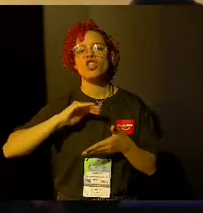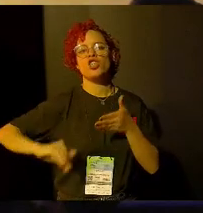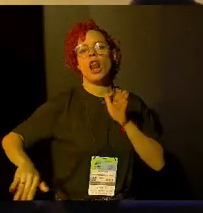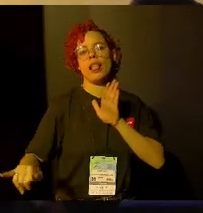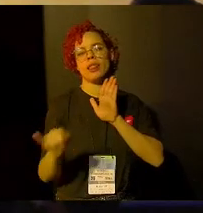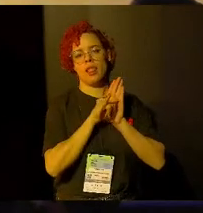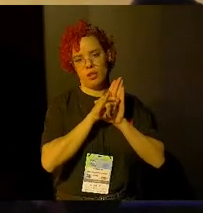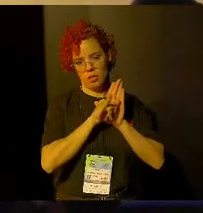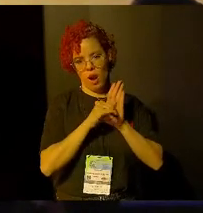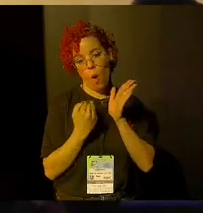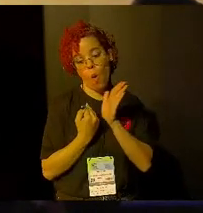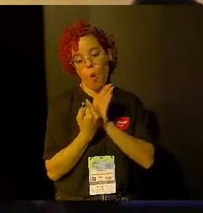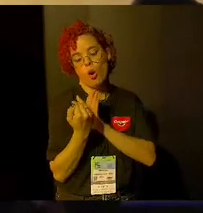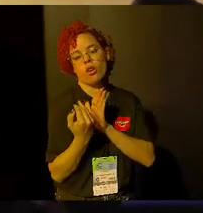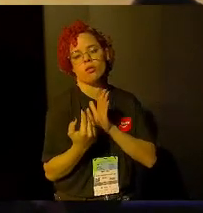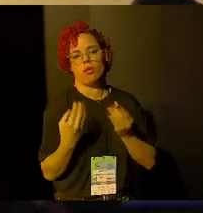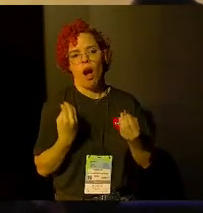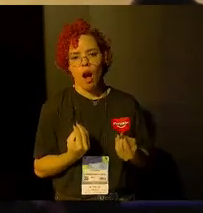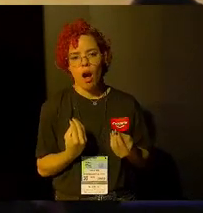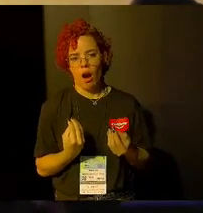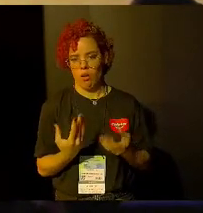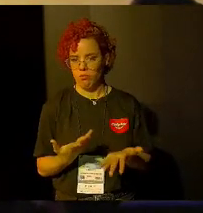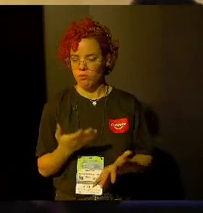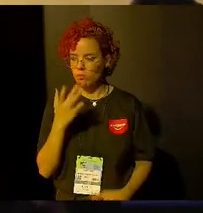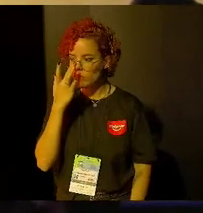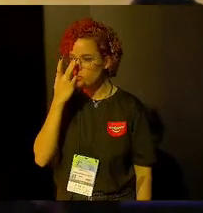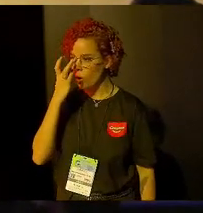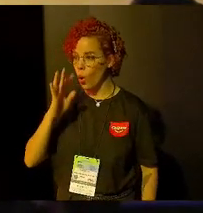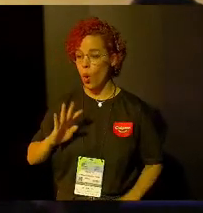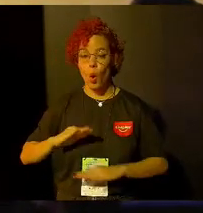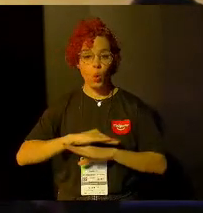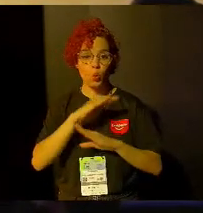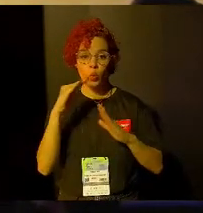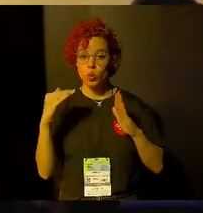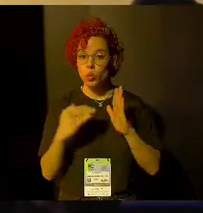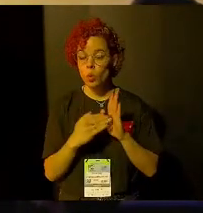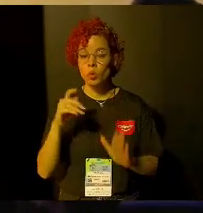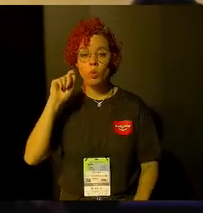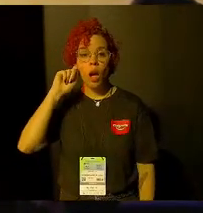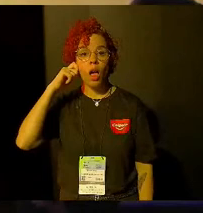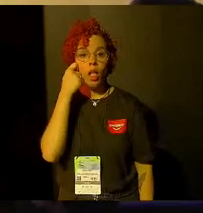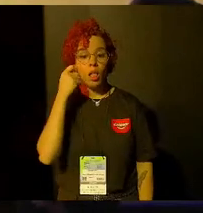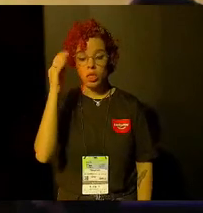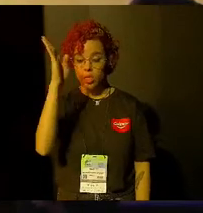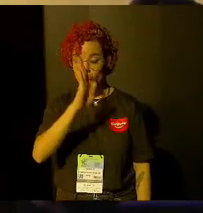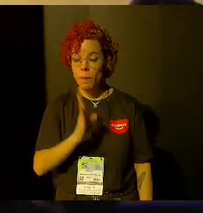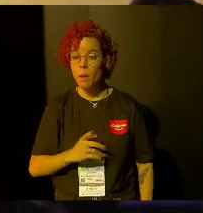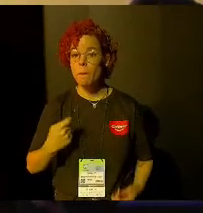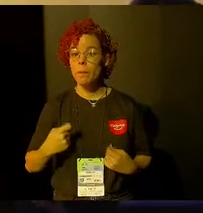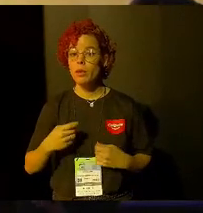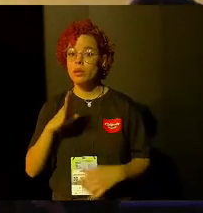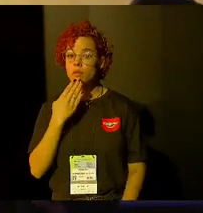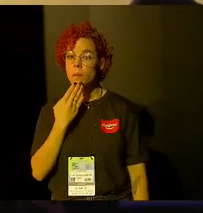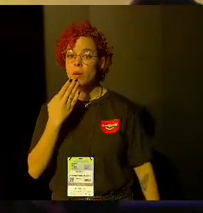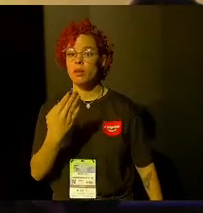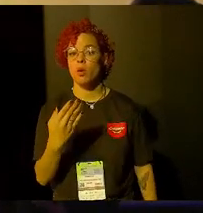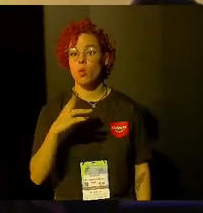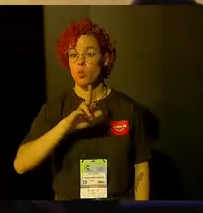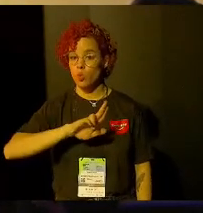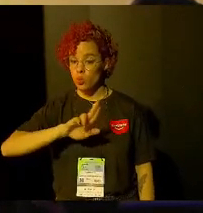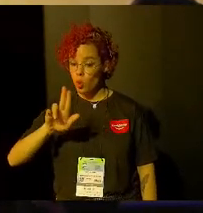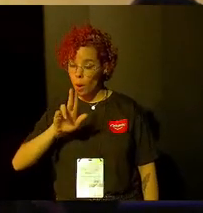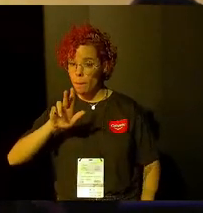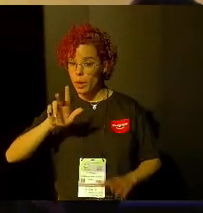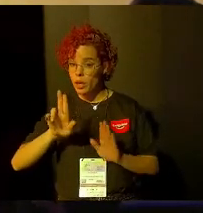a identidade Abdias do Nascimento dizia todo preto do Brasil tem o dever se apresentar com o nome sobrenome Olá